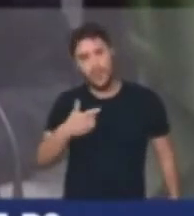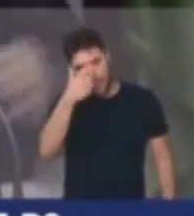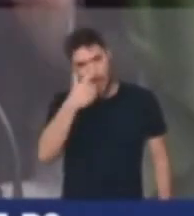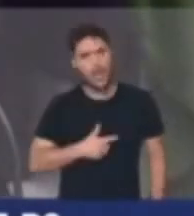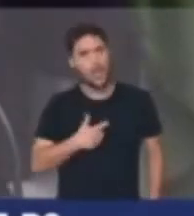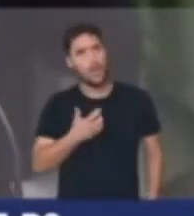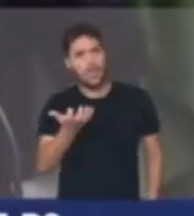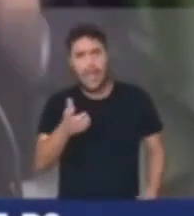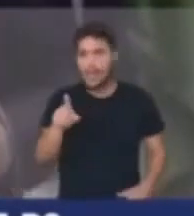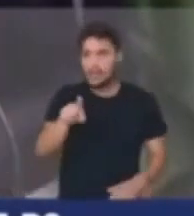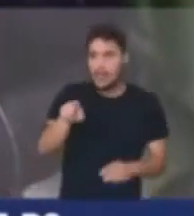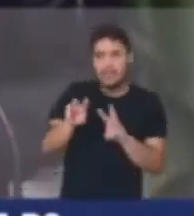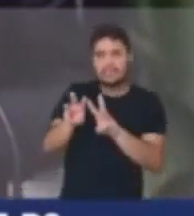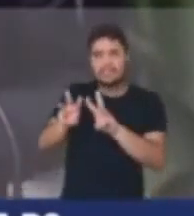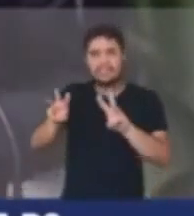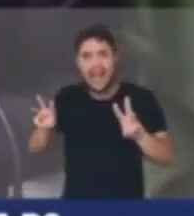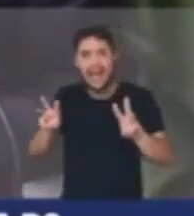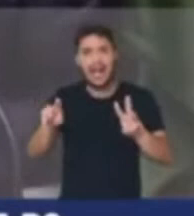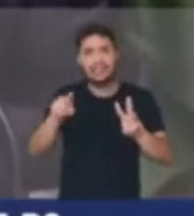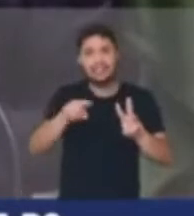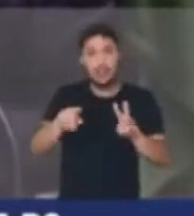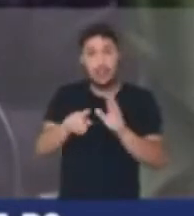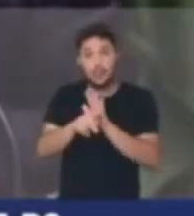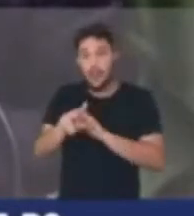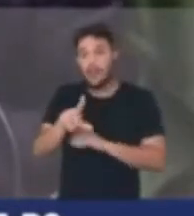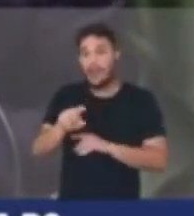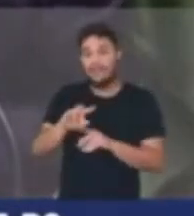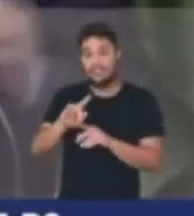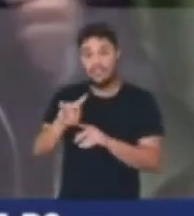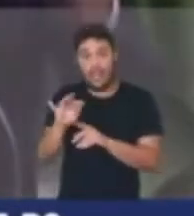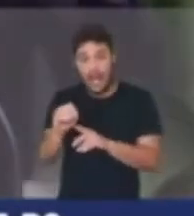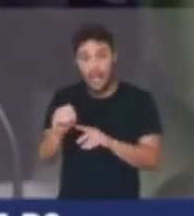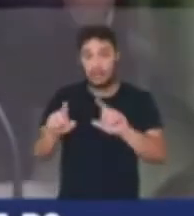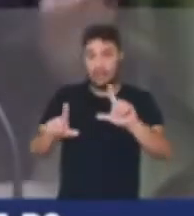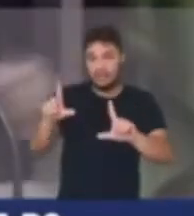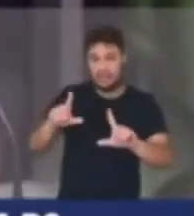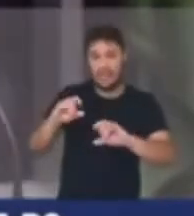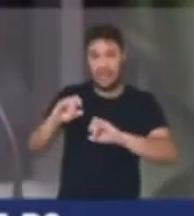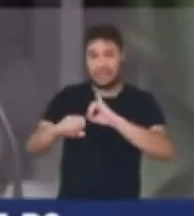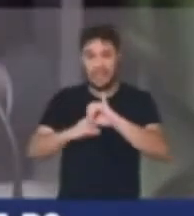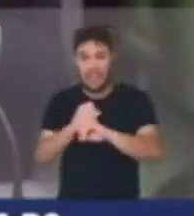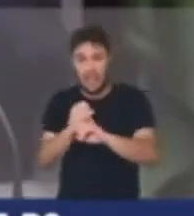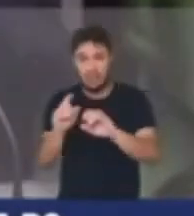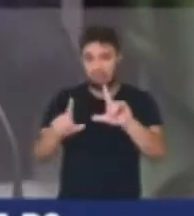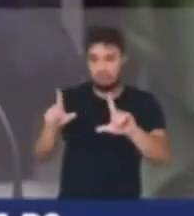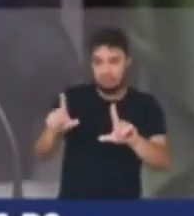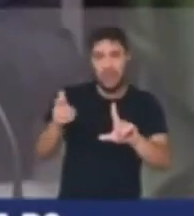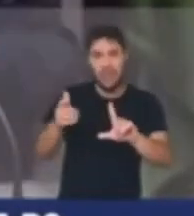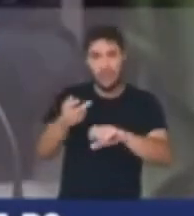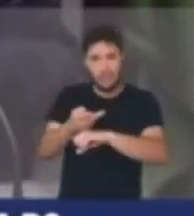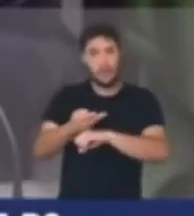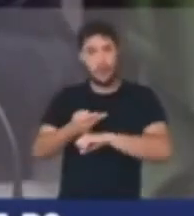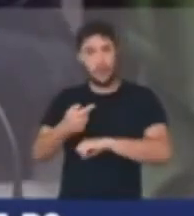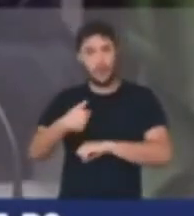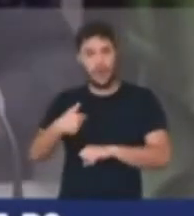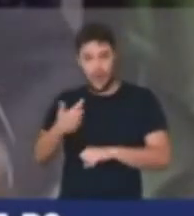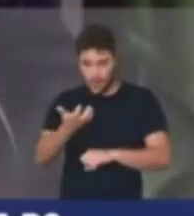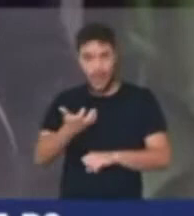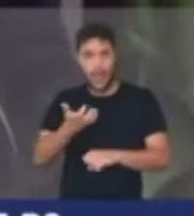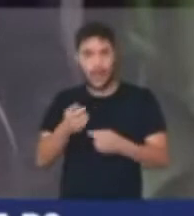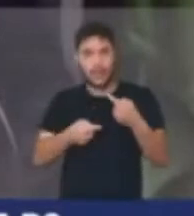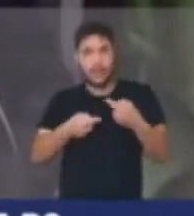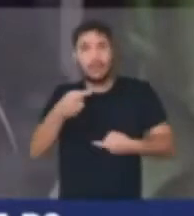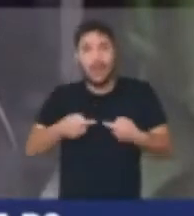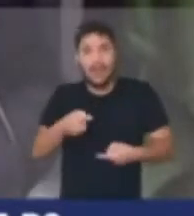sites, dos blogs lavajatistas, da grande mídia. Vamos fazer debate. Dallagnol não quer ser